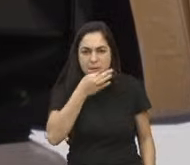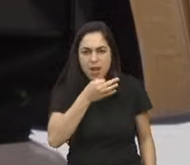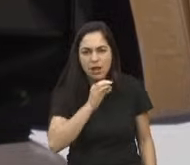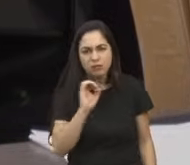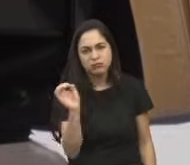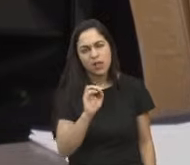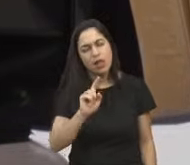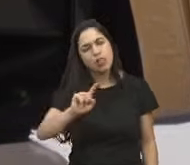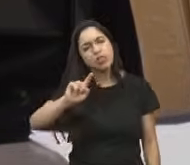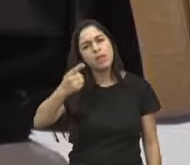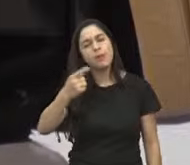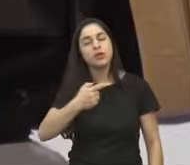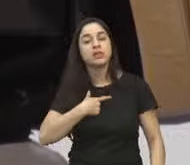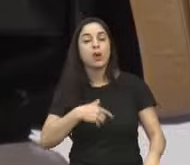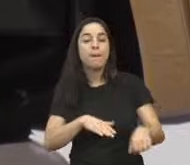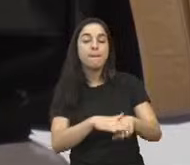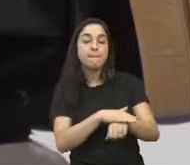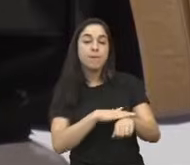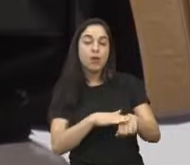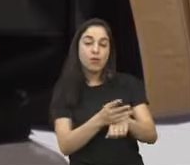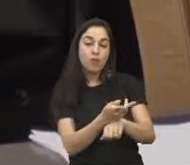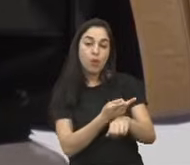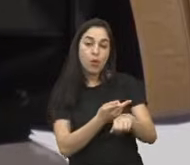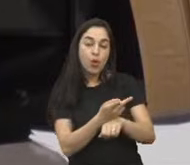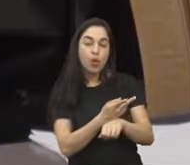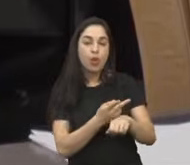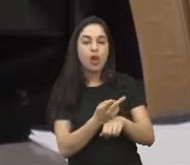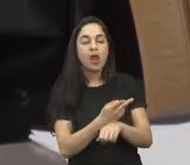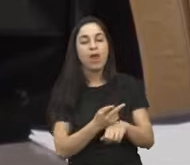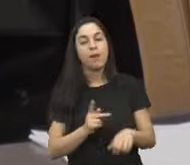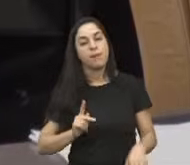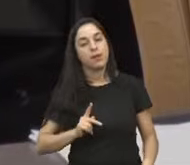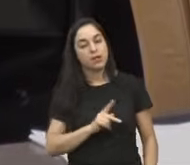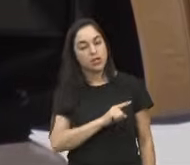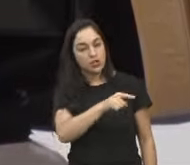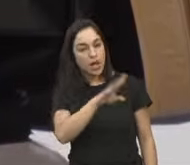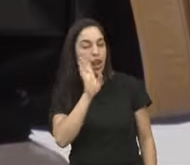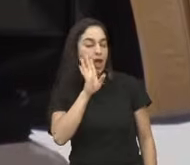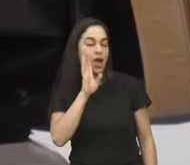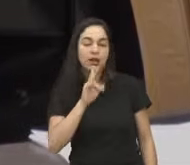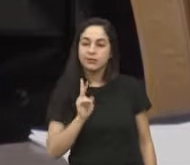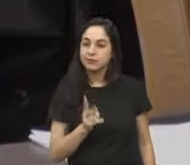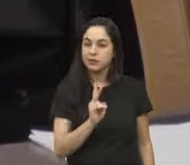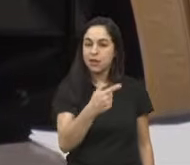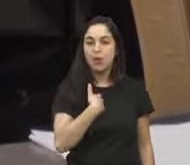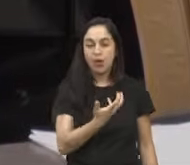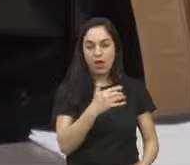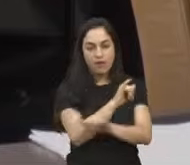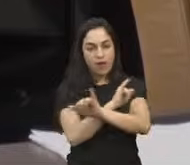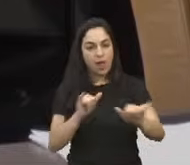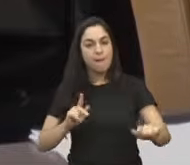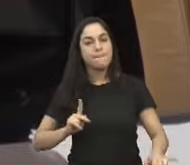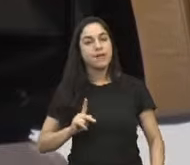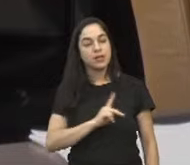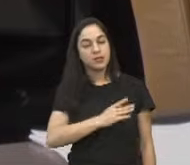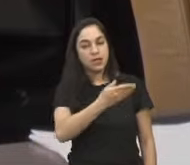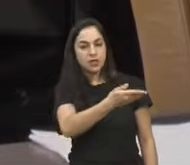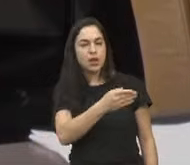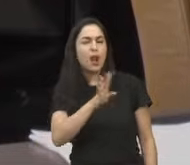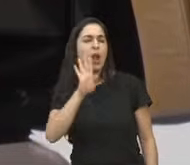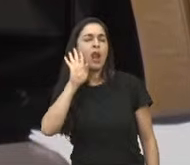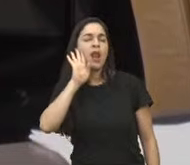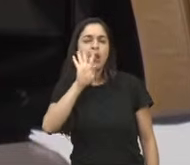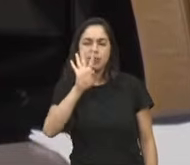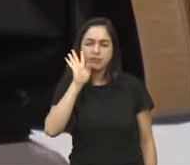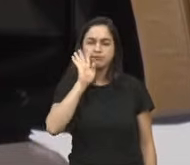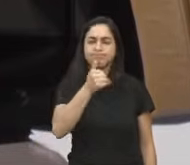eu procurei o presidente, inclusive teve uma postura muito bacana, como sempre tem, quero registrar isso. A presidência do Paulinho dos Esportes é uma